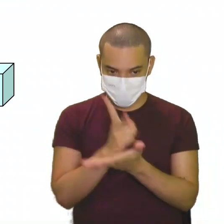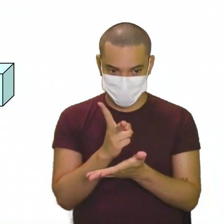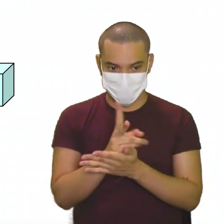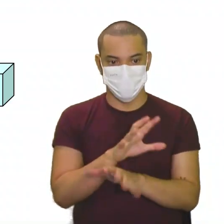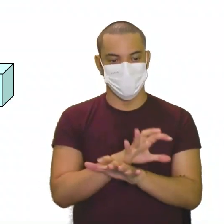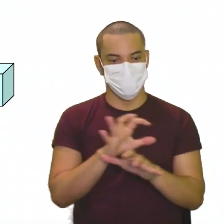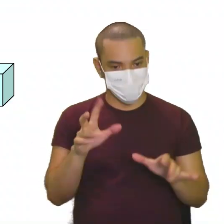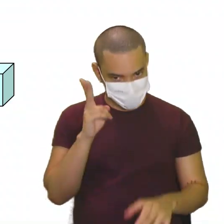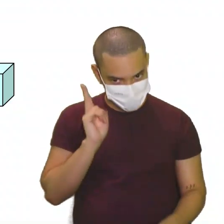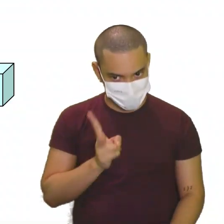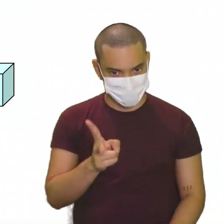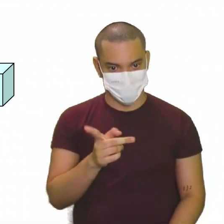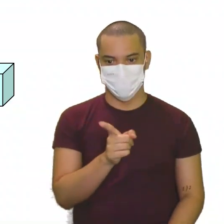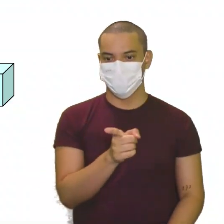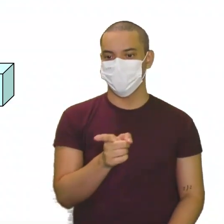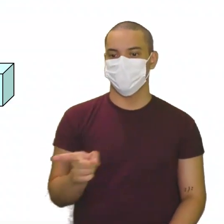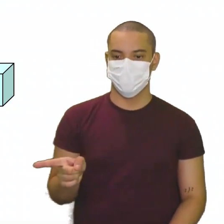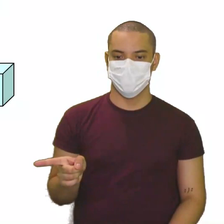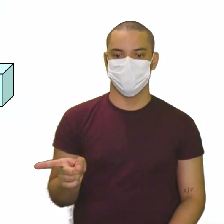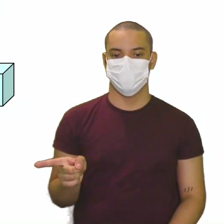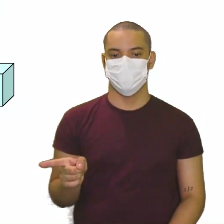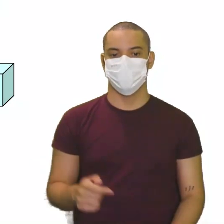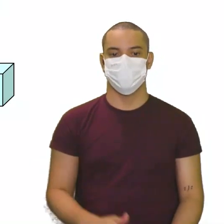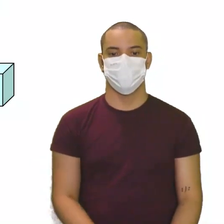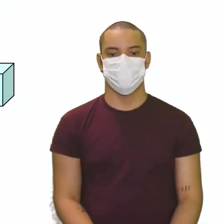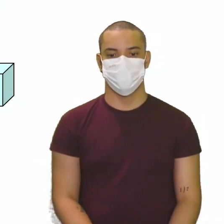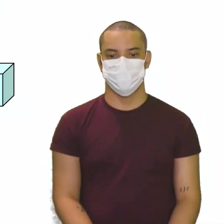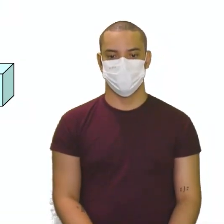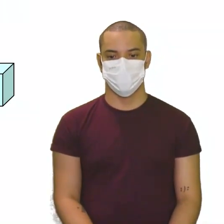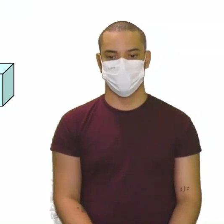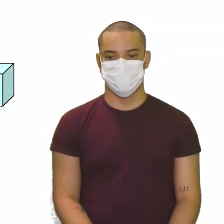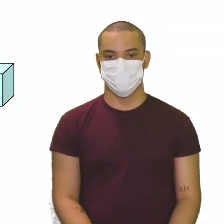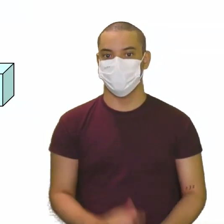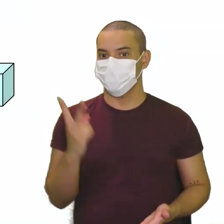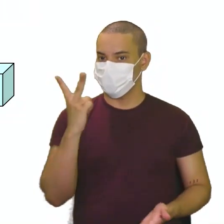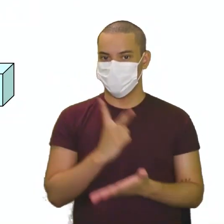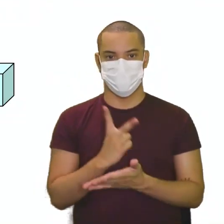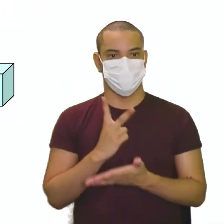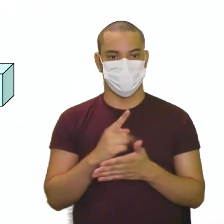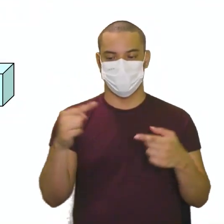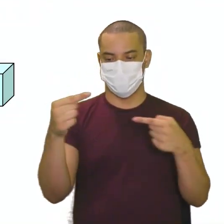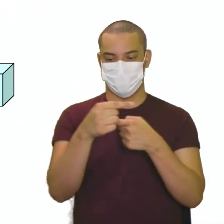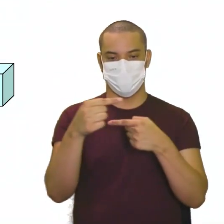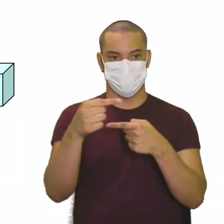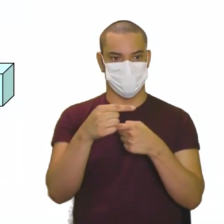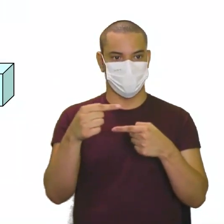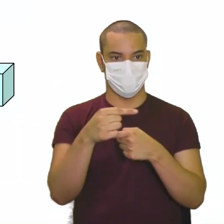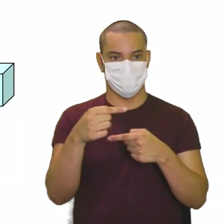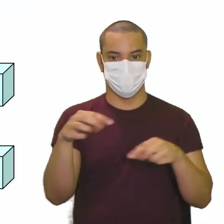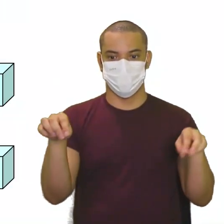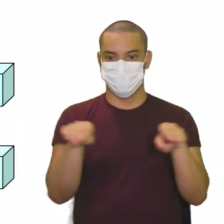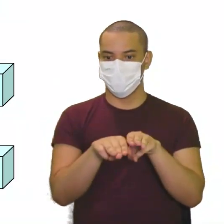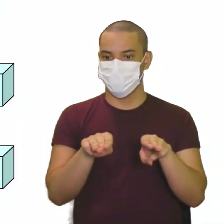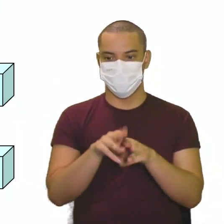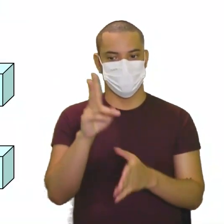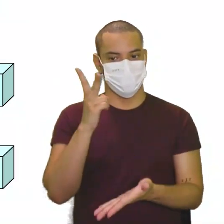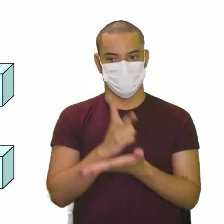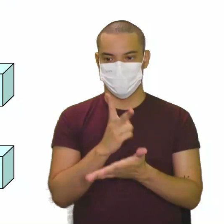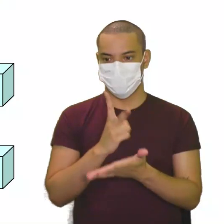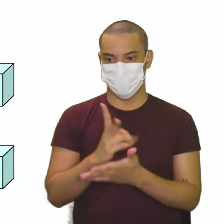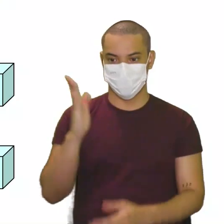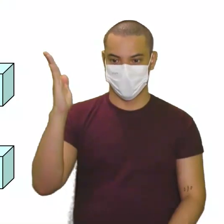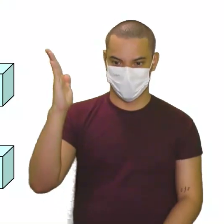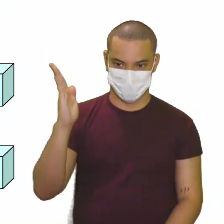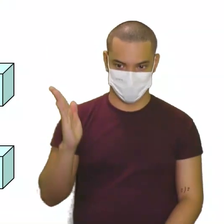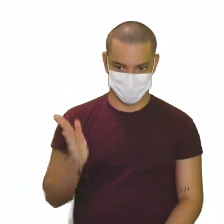pedaço vai continuar com dois polos pessoal então é um dipolo magnético Ok então tá aqui olha só